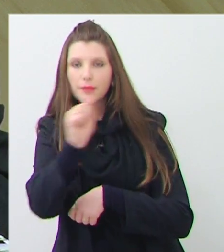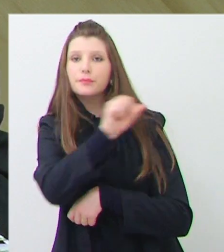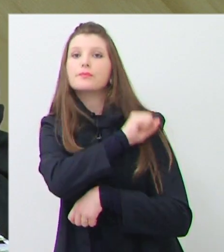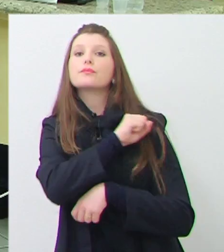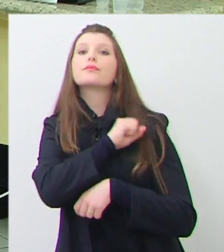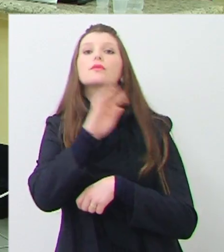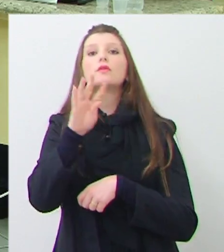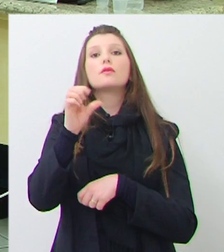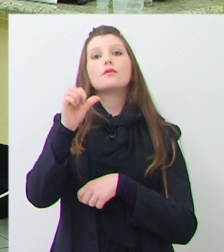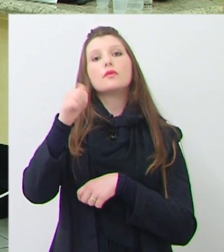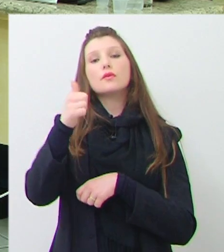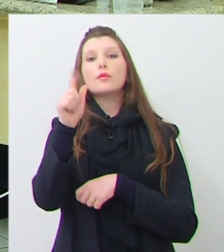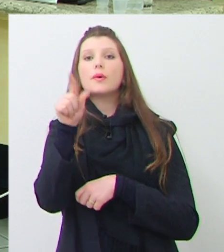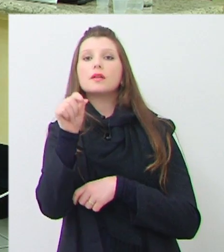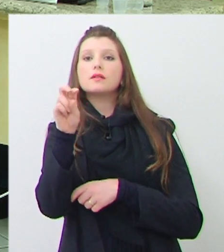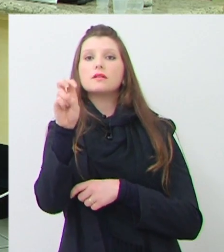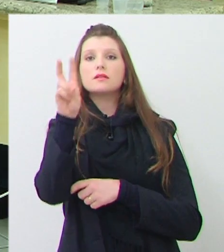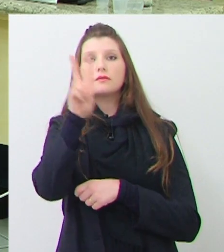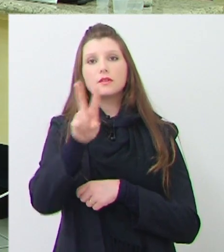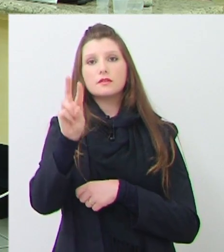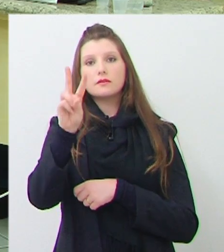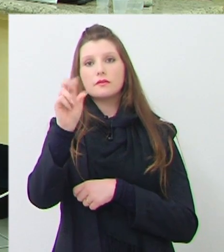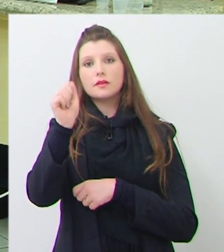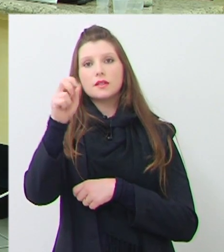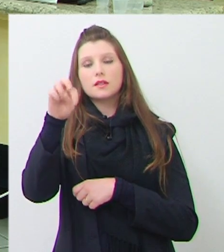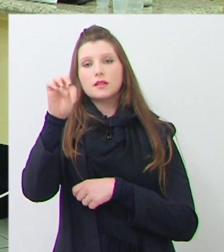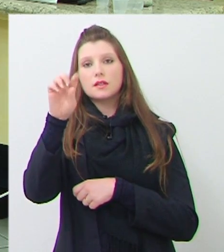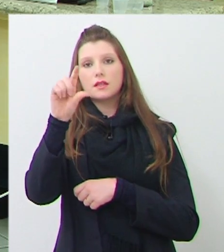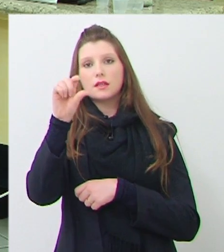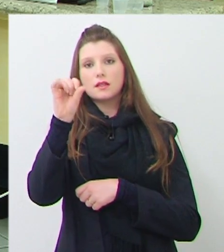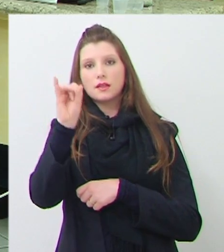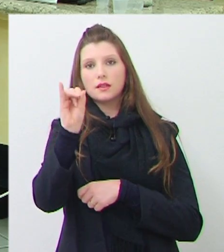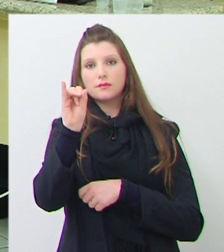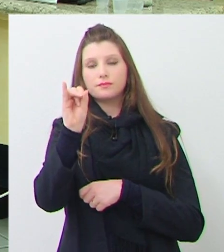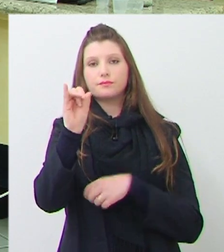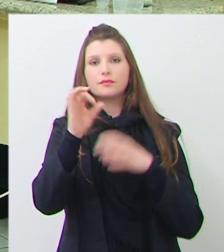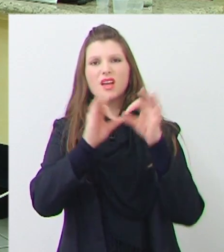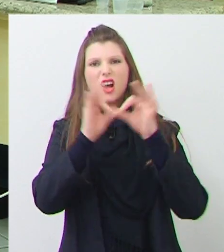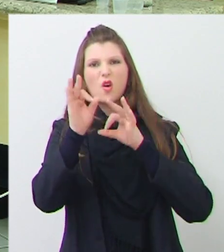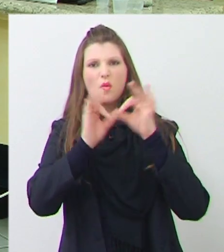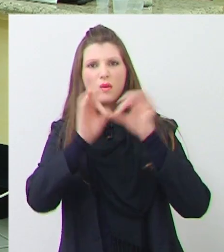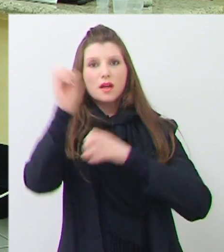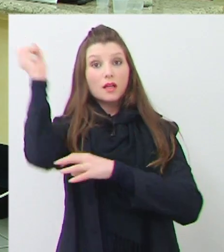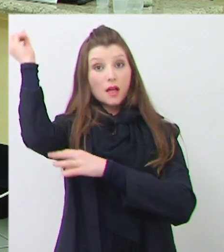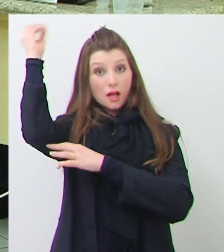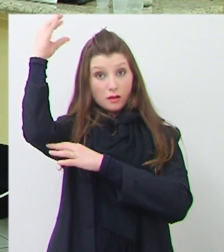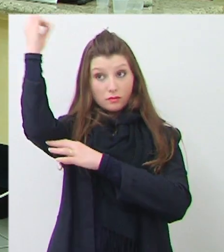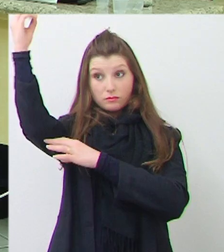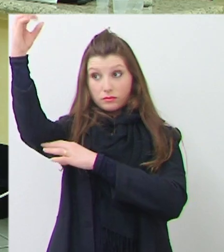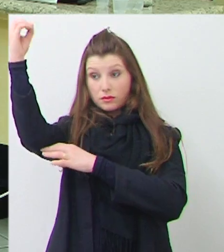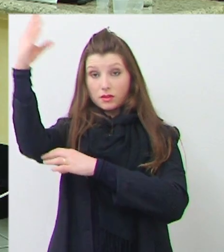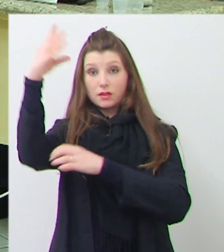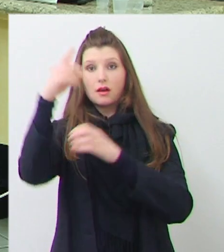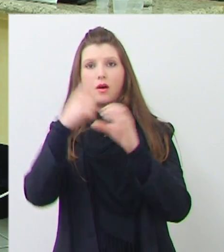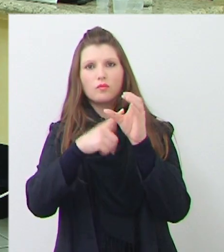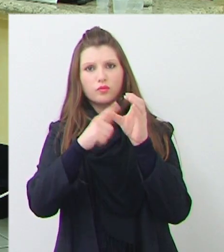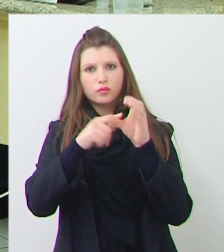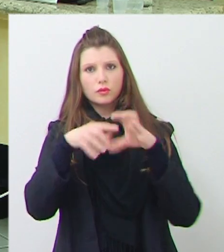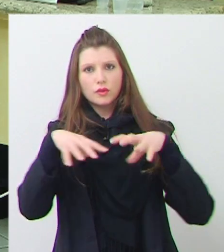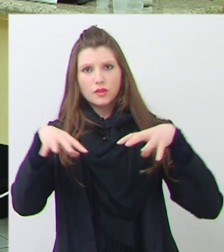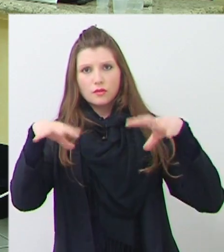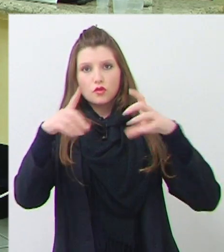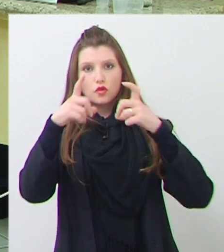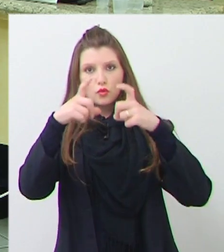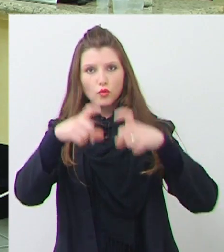491/2015. Autoria, vereador Vanderlei Zilli. Assunto, manutenção da iluminação pública de todo o